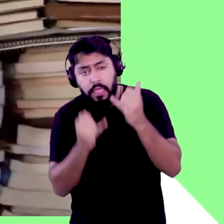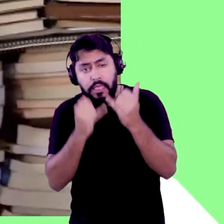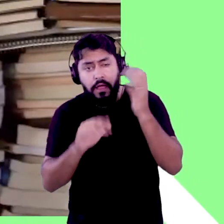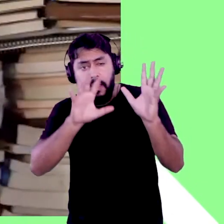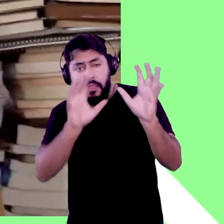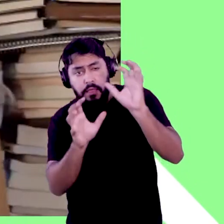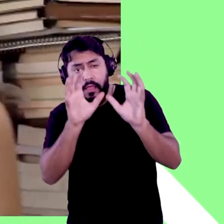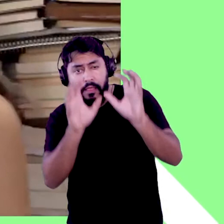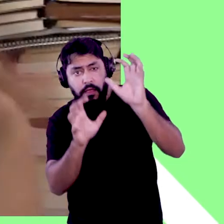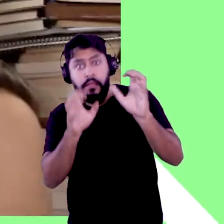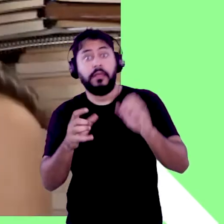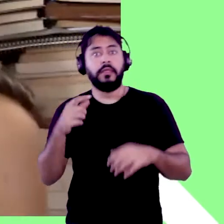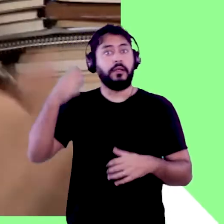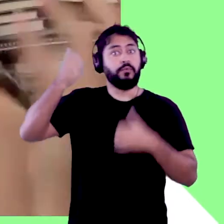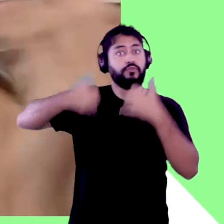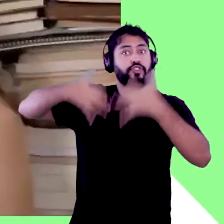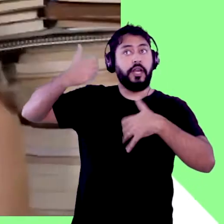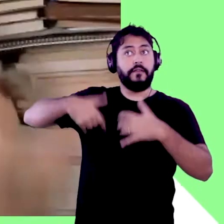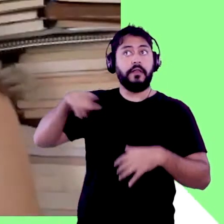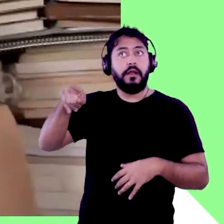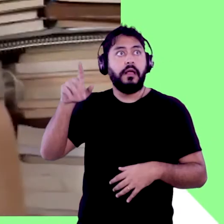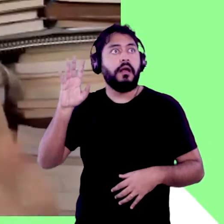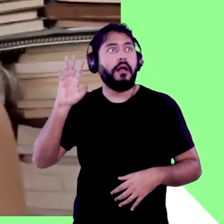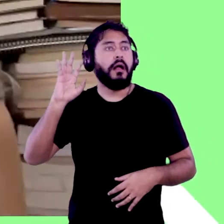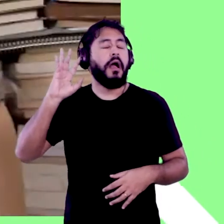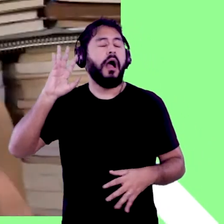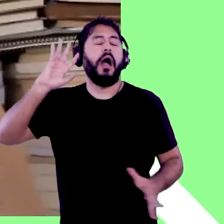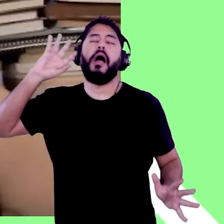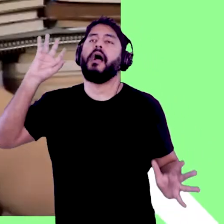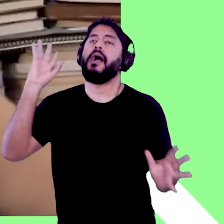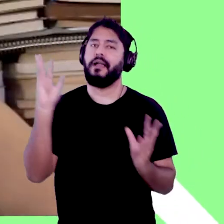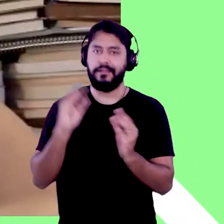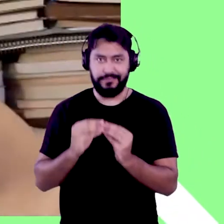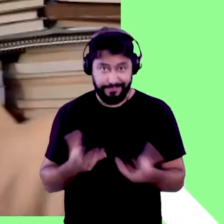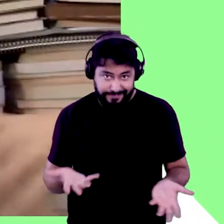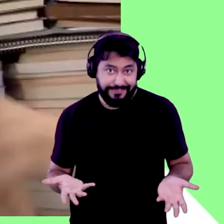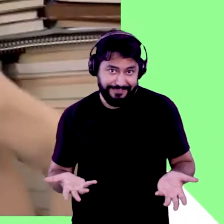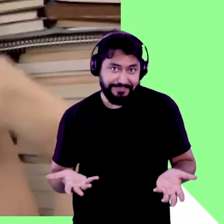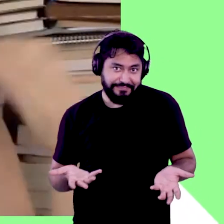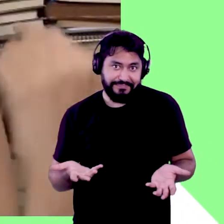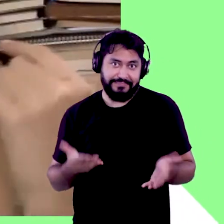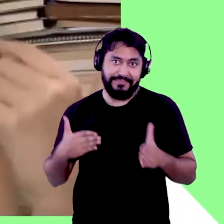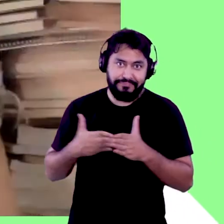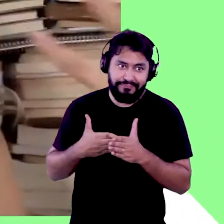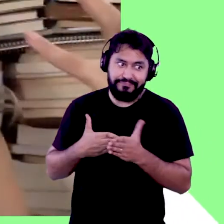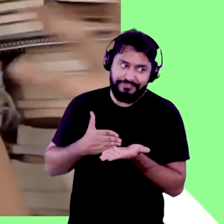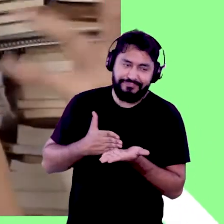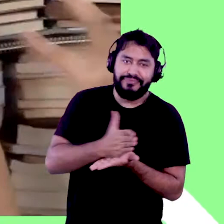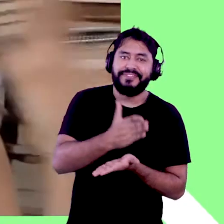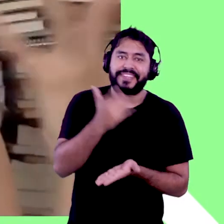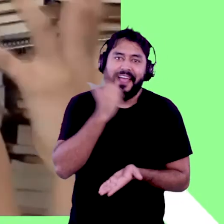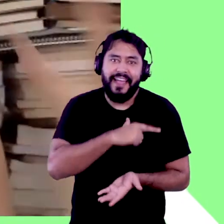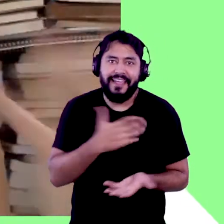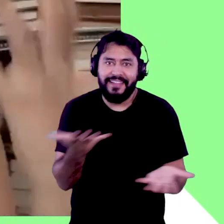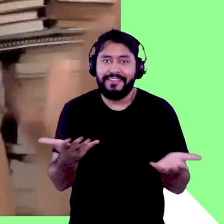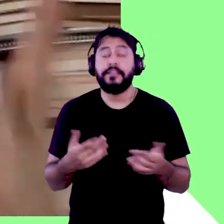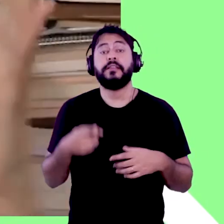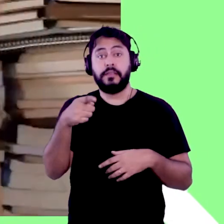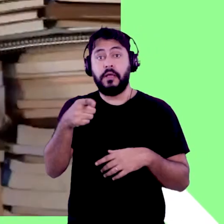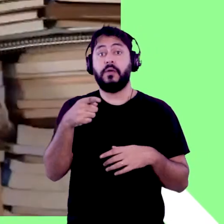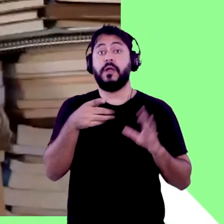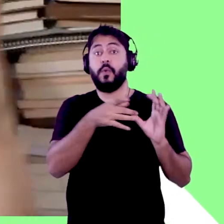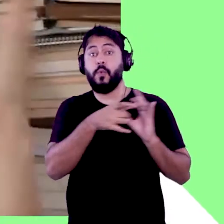que eu vou mostrar, eu consigo ir eliminando essas barreiras. Então, é um cenário realmente que a